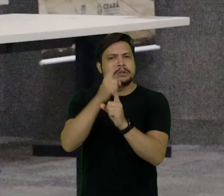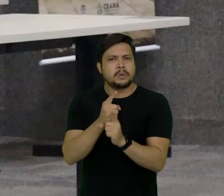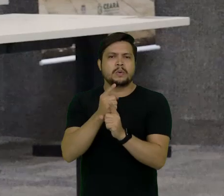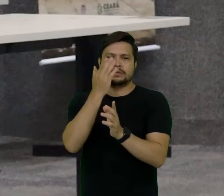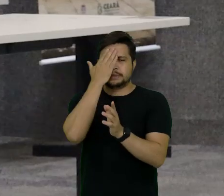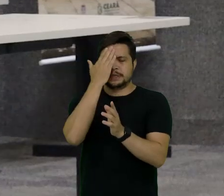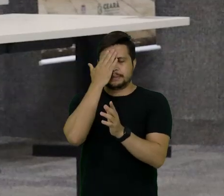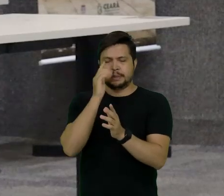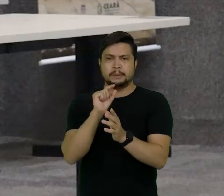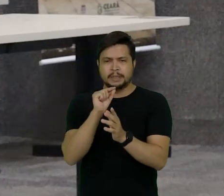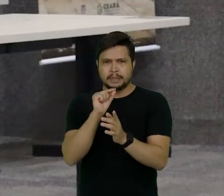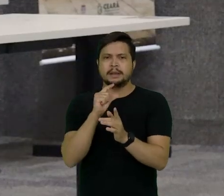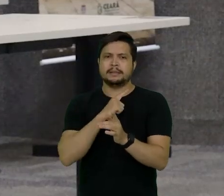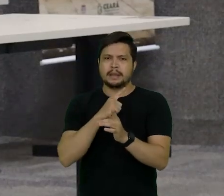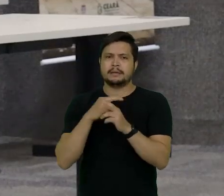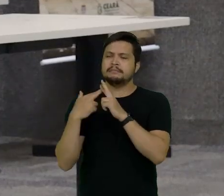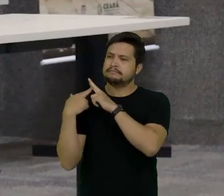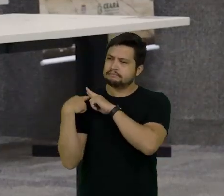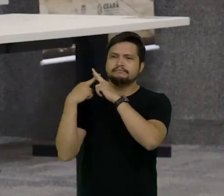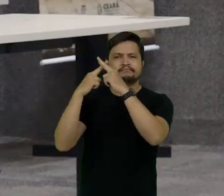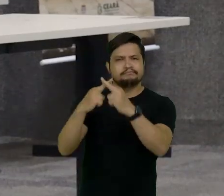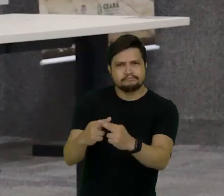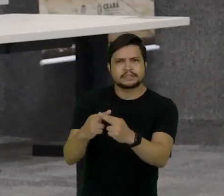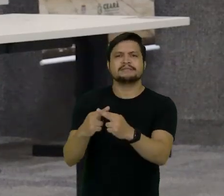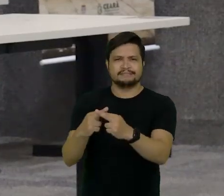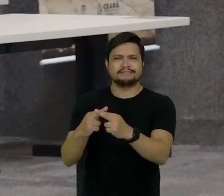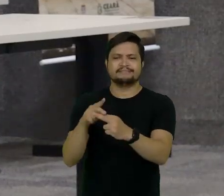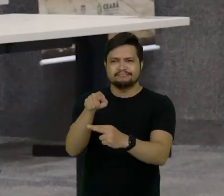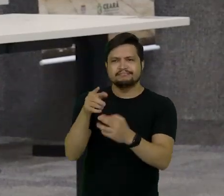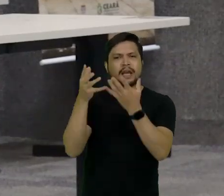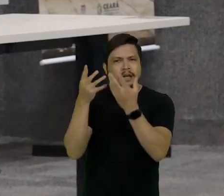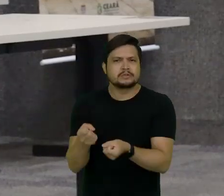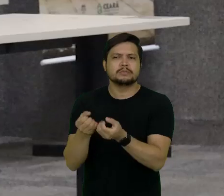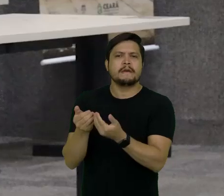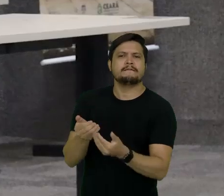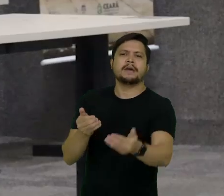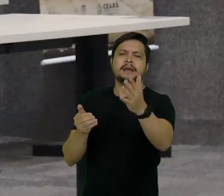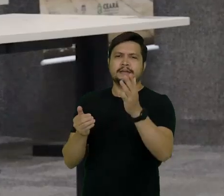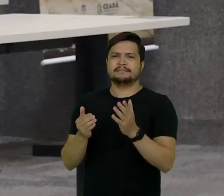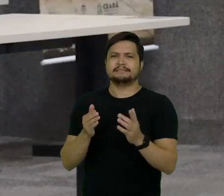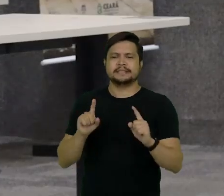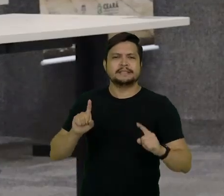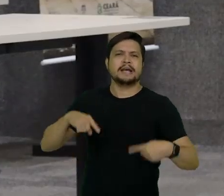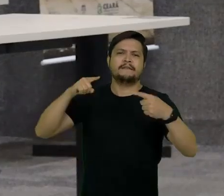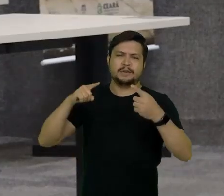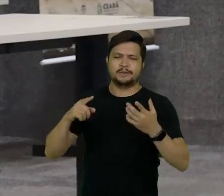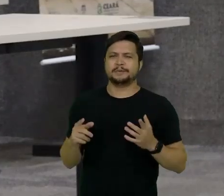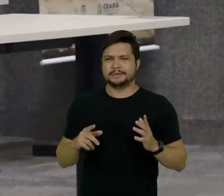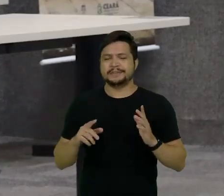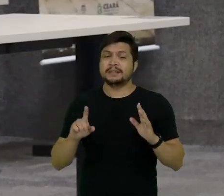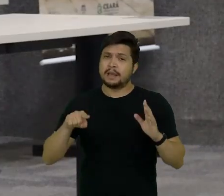esse encontro e saber que a gente tem essa passagem de bastão de pessoas comprometidas para outras pessoas